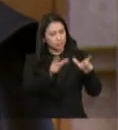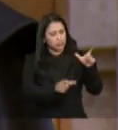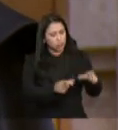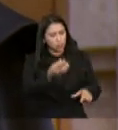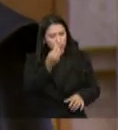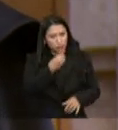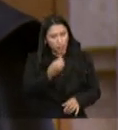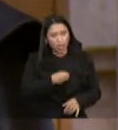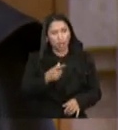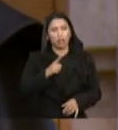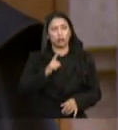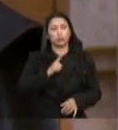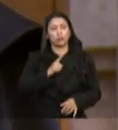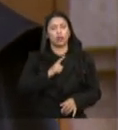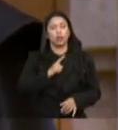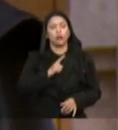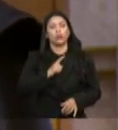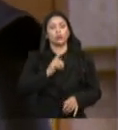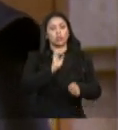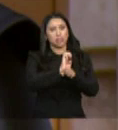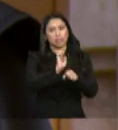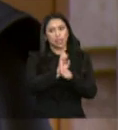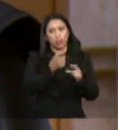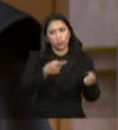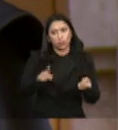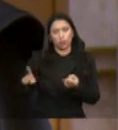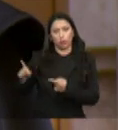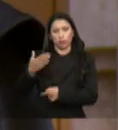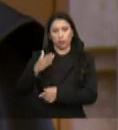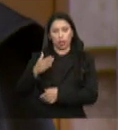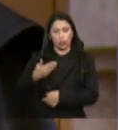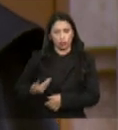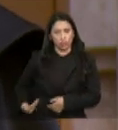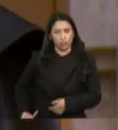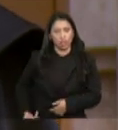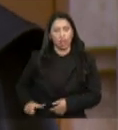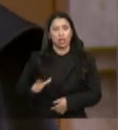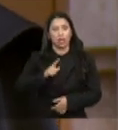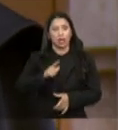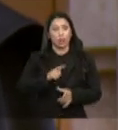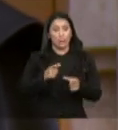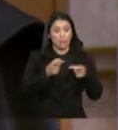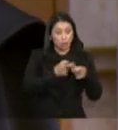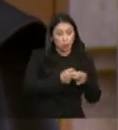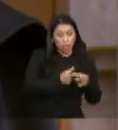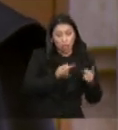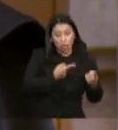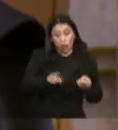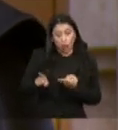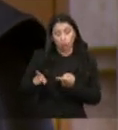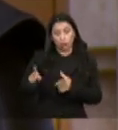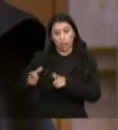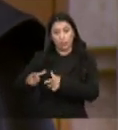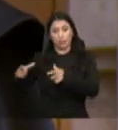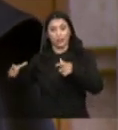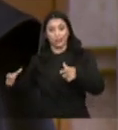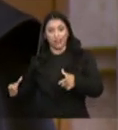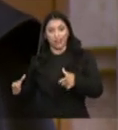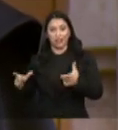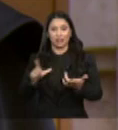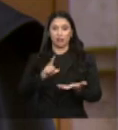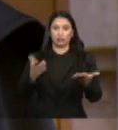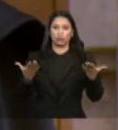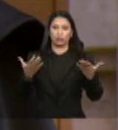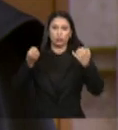estados contra a união os indivíduos contra o governo as minorias contra as maiorias tudo isso em que se traduz